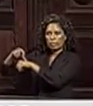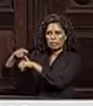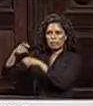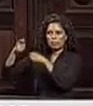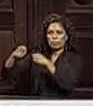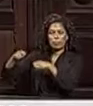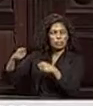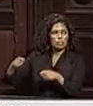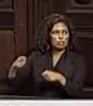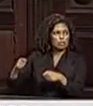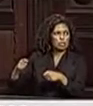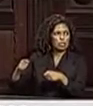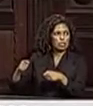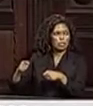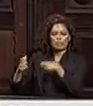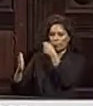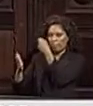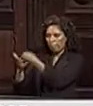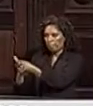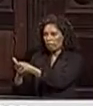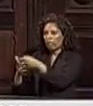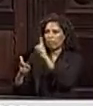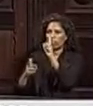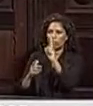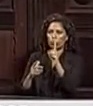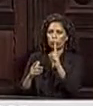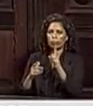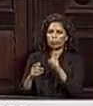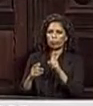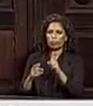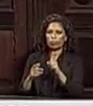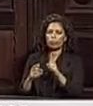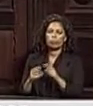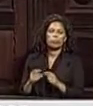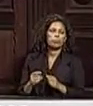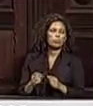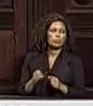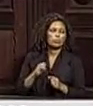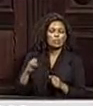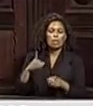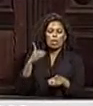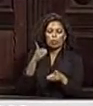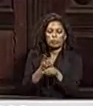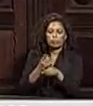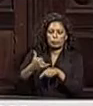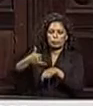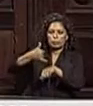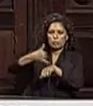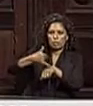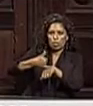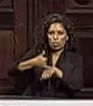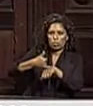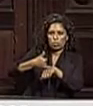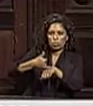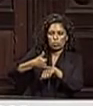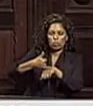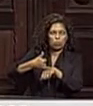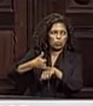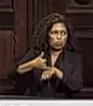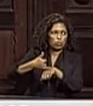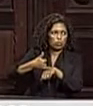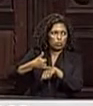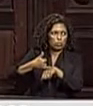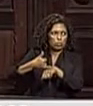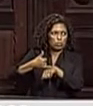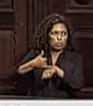seja definitiva e que sejam destinados às atividades de exploração, de desenvolvimento e de produção de petróleo,